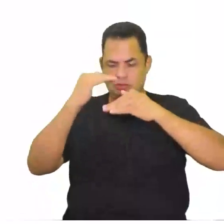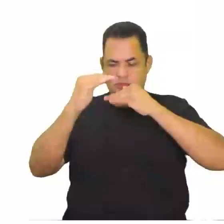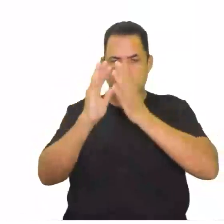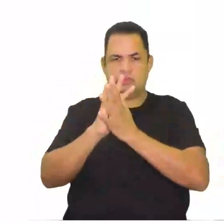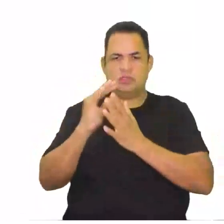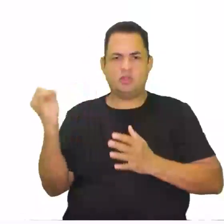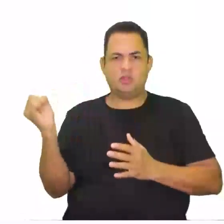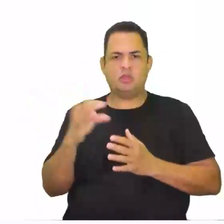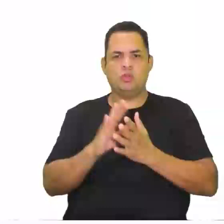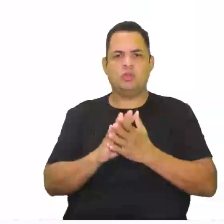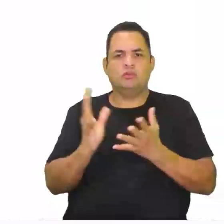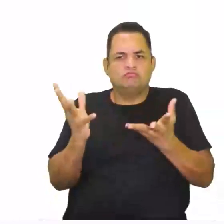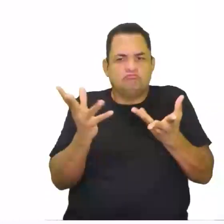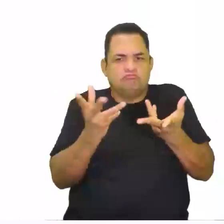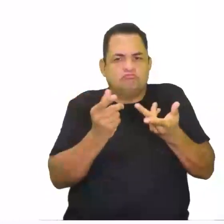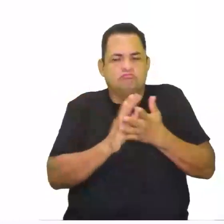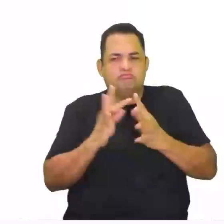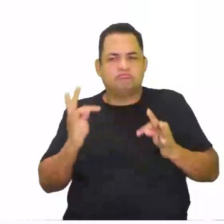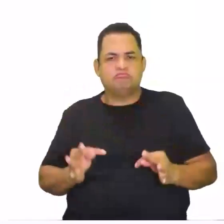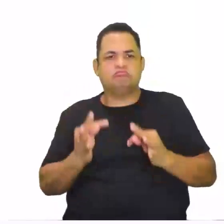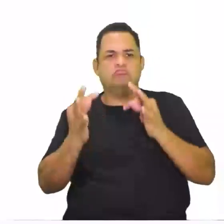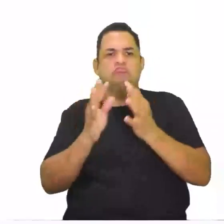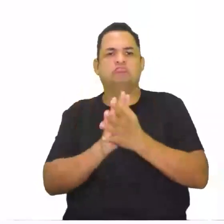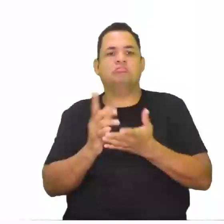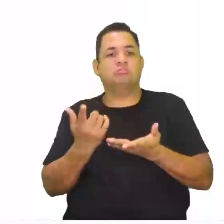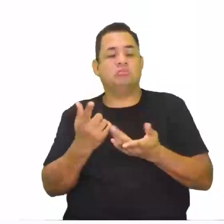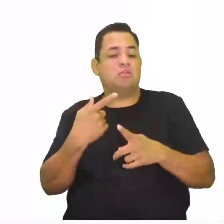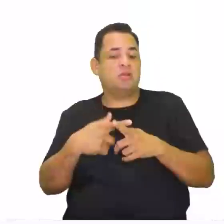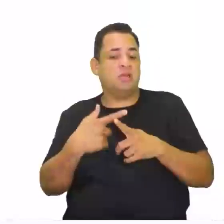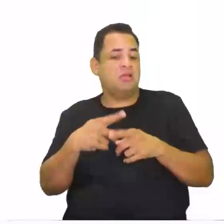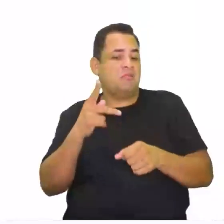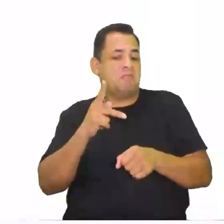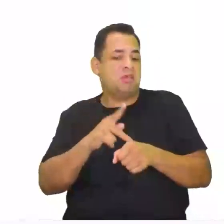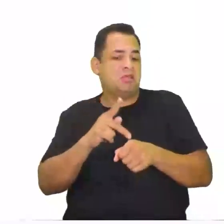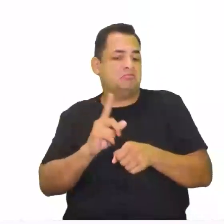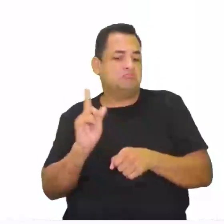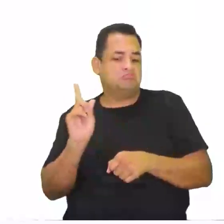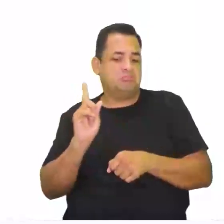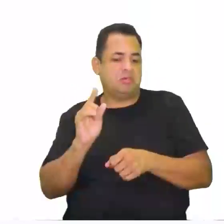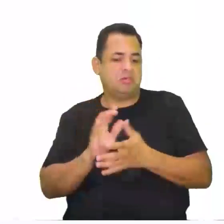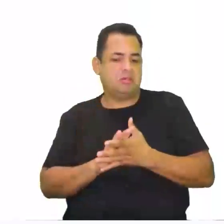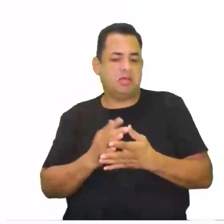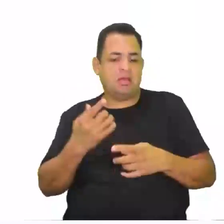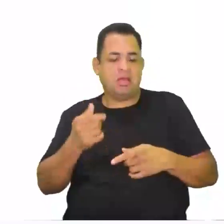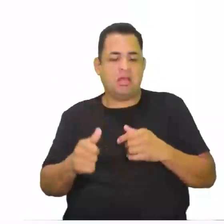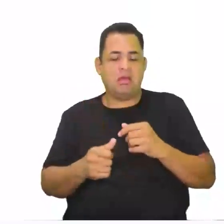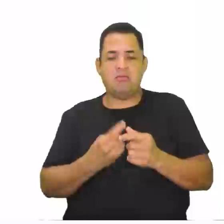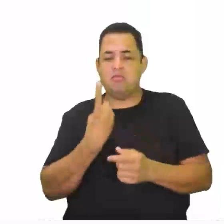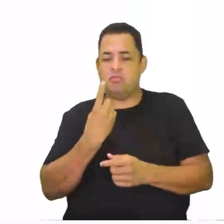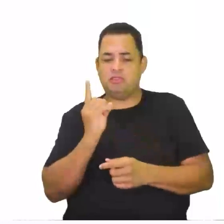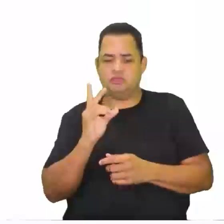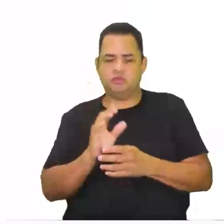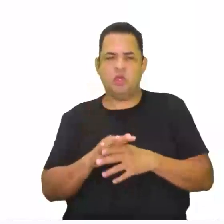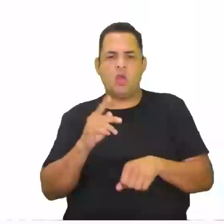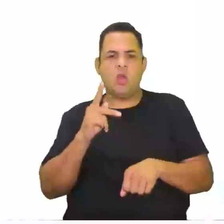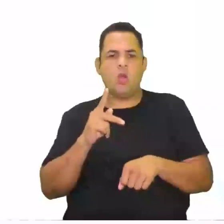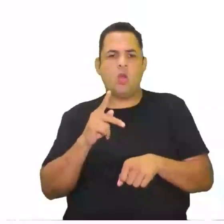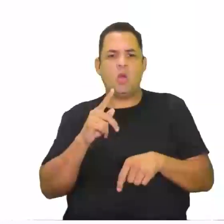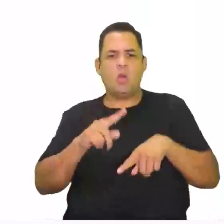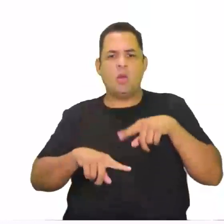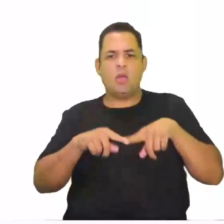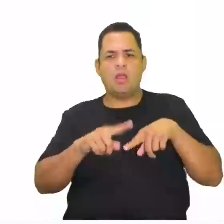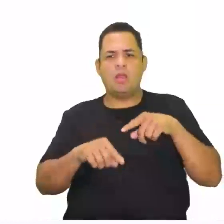e tecnologias, fazendo com que a pedra não fosse a única matéria-prima. Do mesmo modo, o desenvolvimento